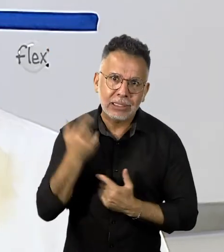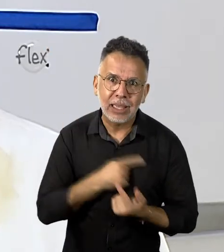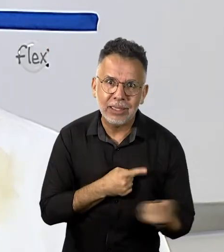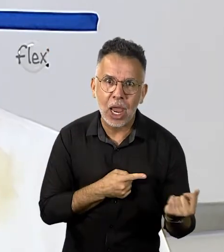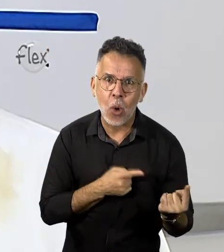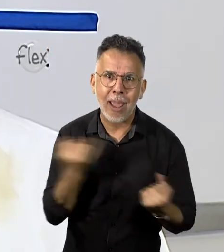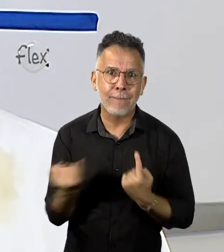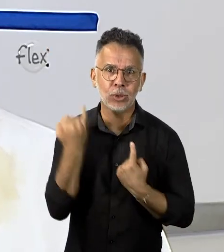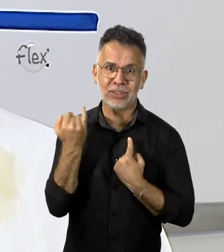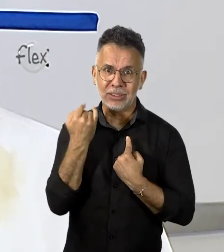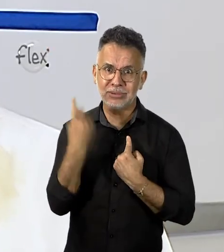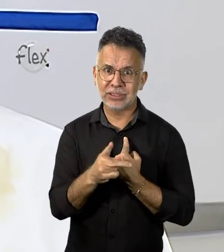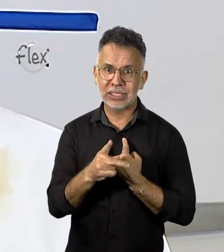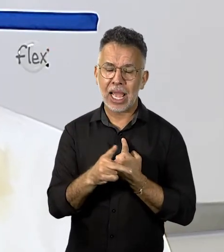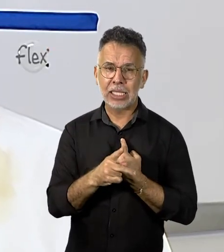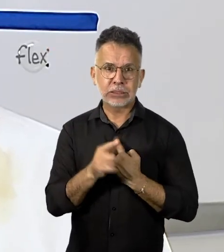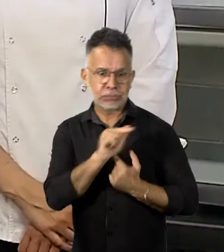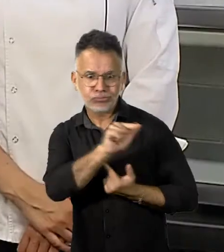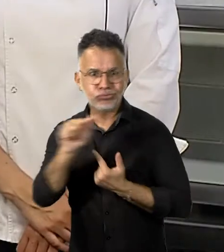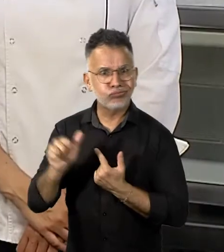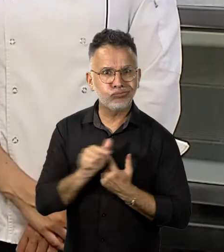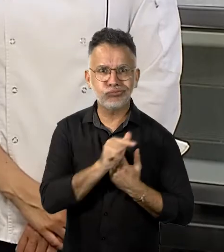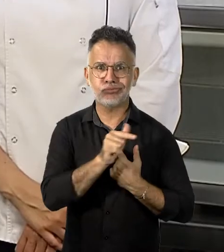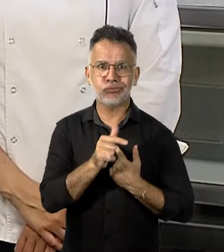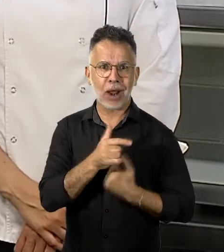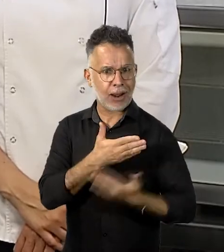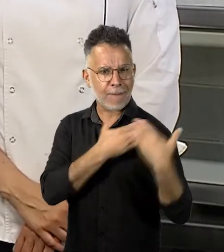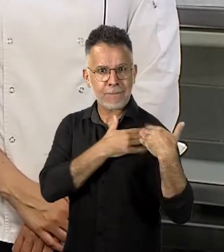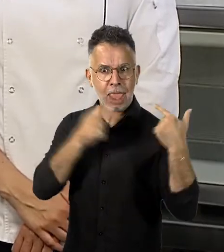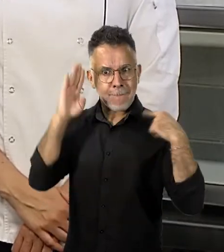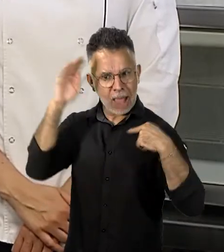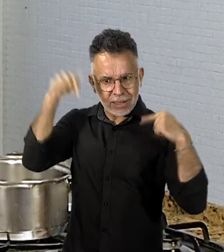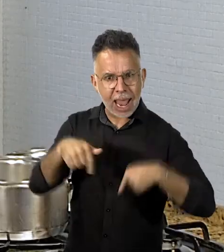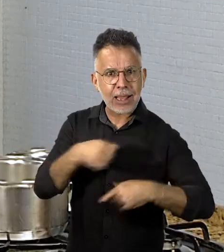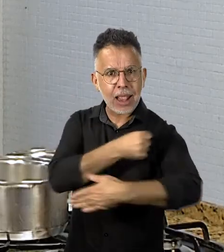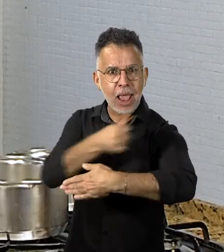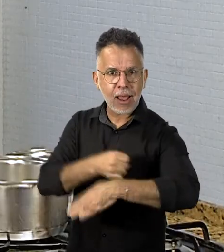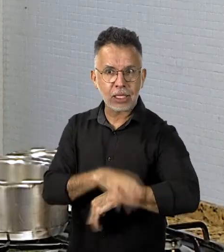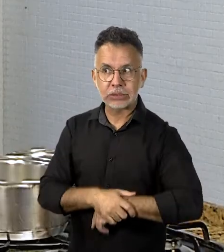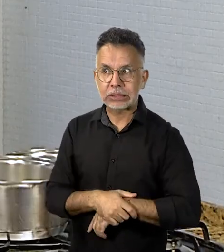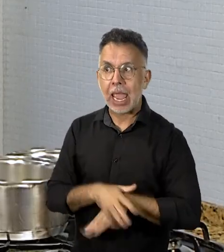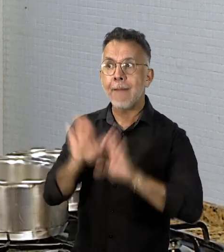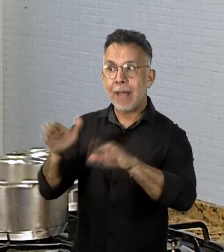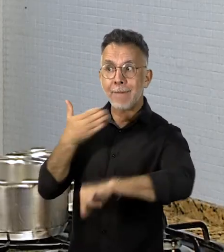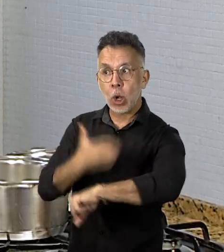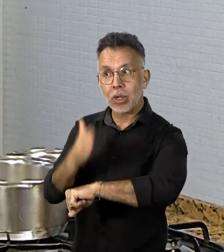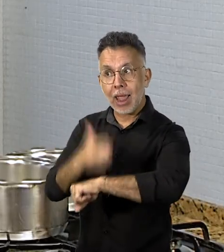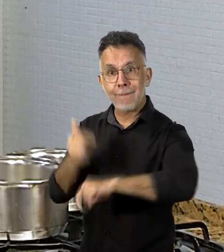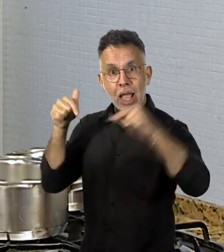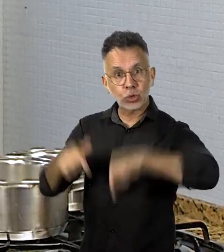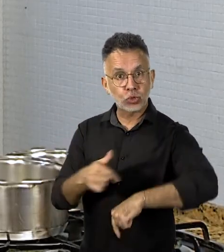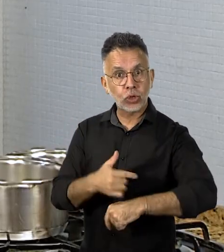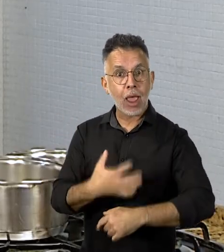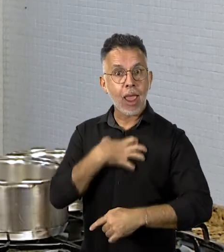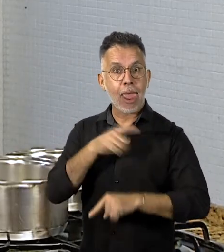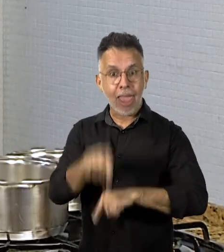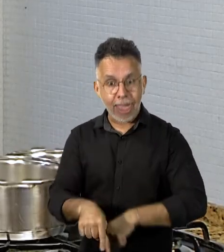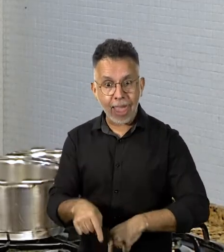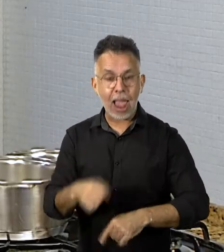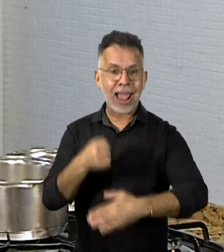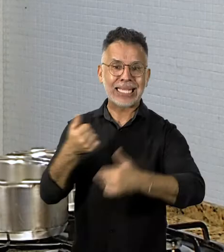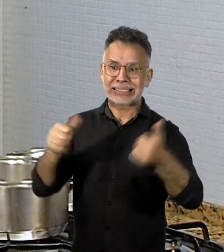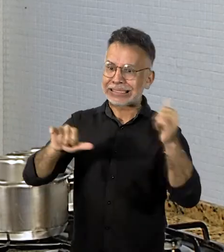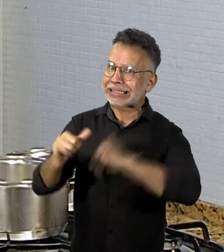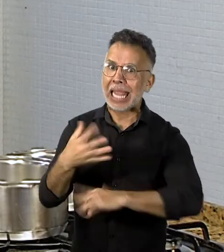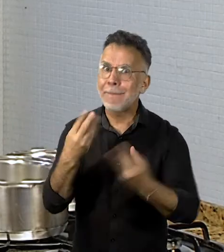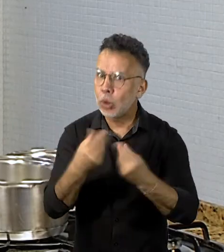você entendeu a importância do senso de limpeza, especialmente aqui na gastronomia? Mas para colocar em prática esse senso de limpeza, o laboratório aqui